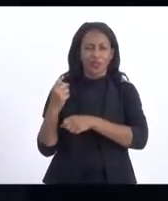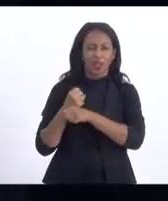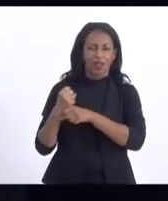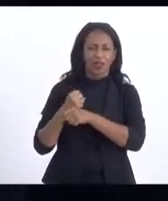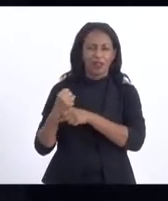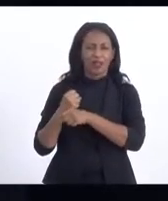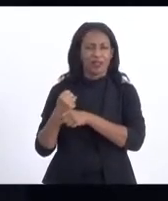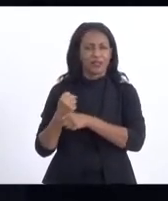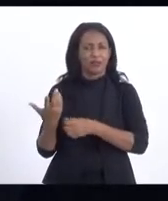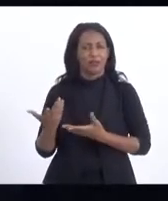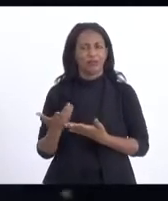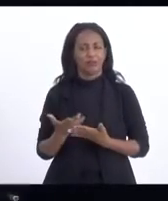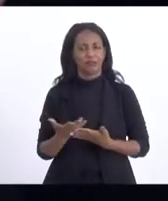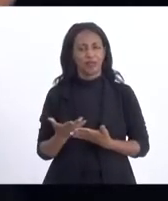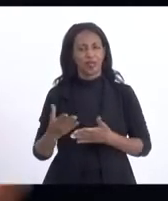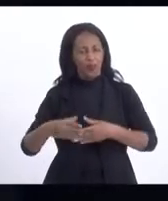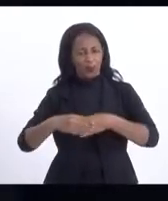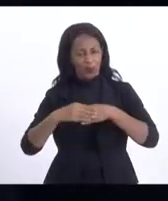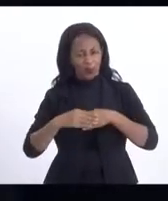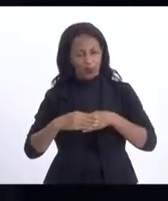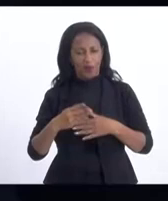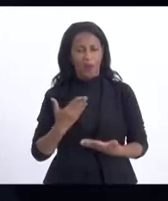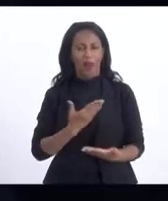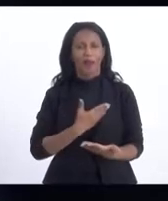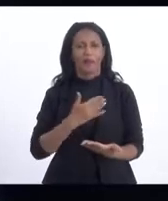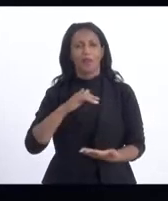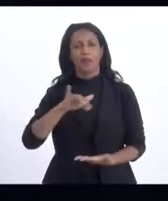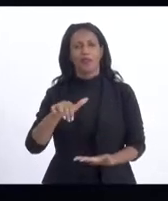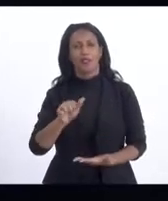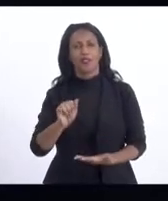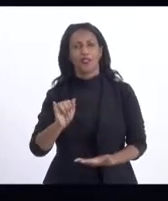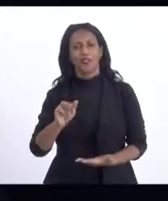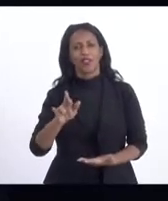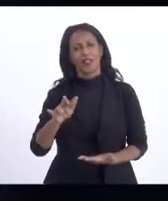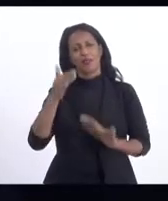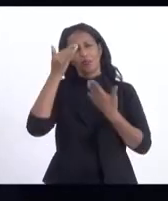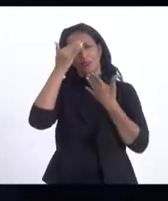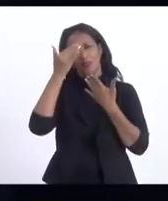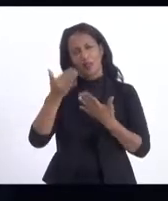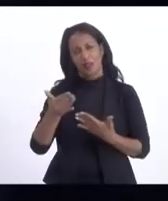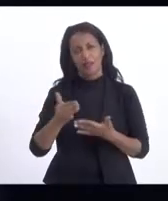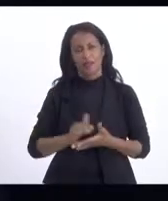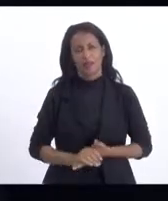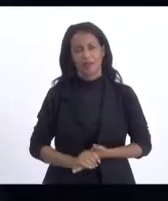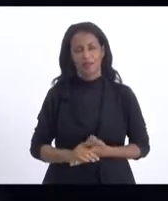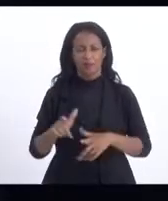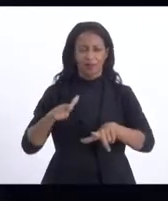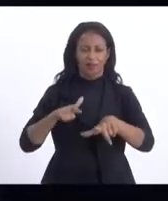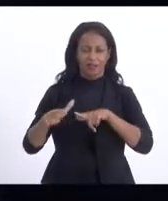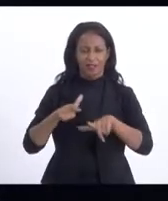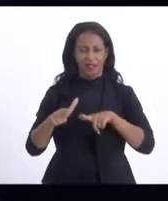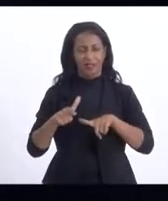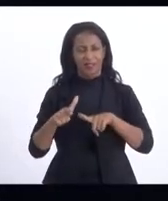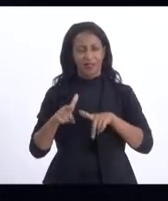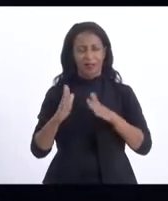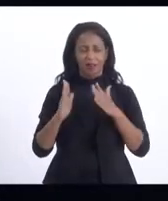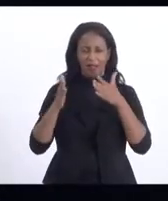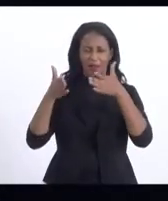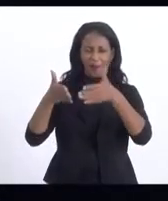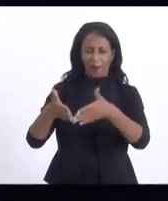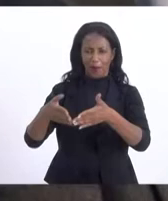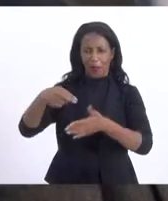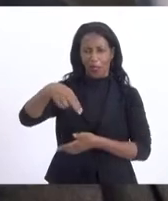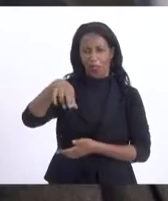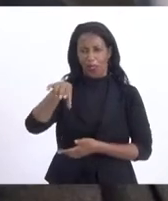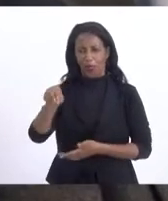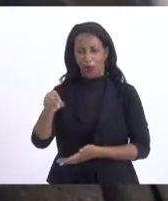anos. Quero cumprimentar o meu amigo deputado Jair Bittencourt. Muito obrigado, Jair, porque trabalhar em prol do Noroeste, essa é